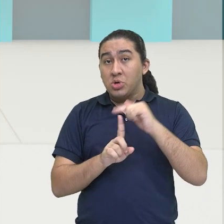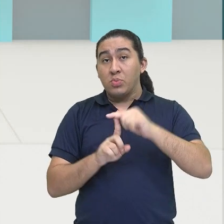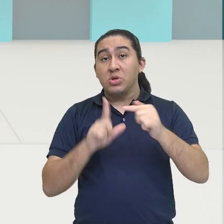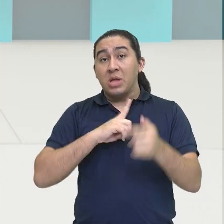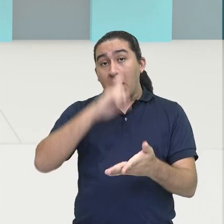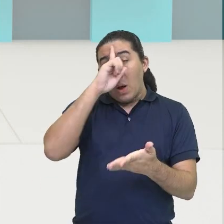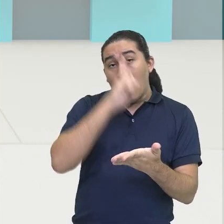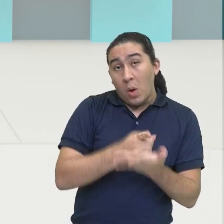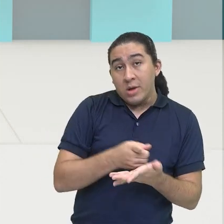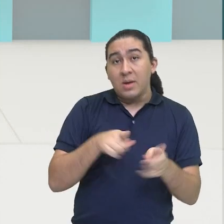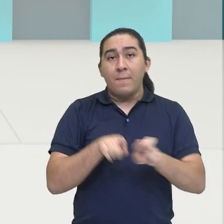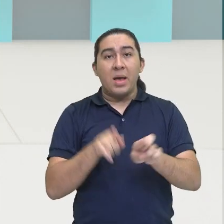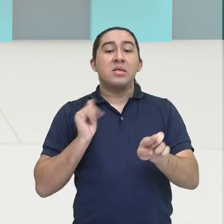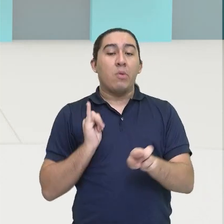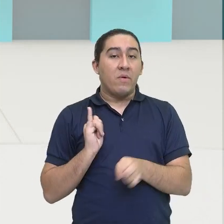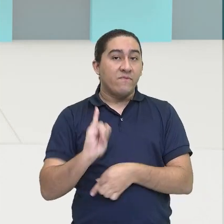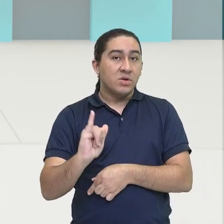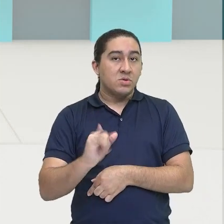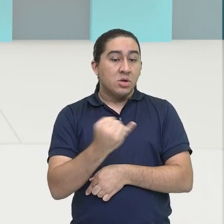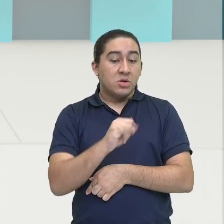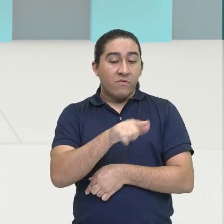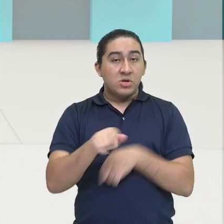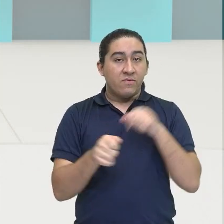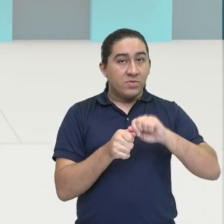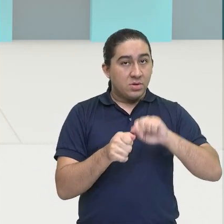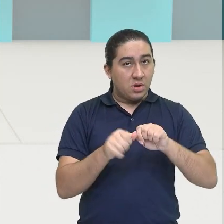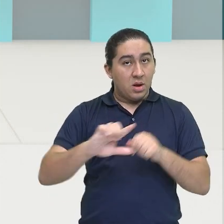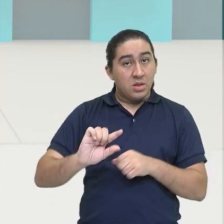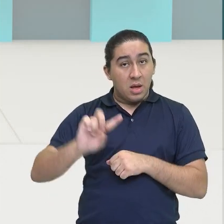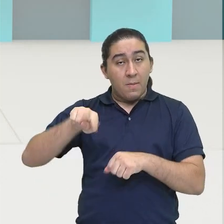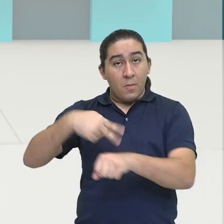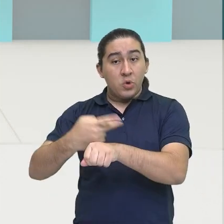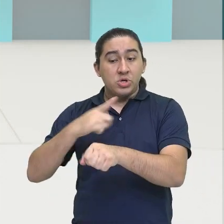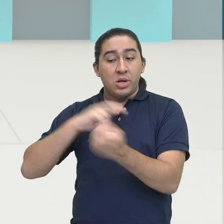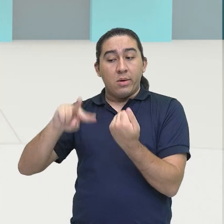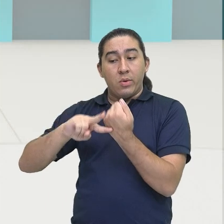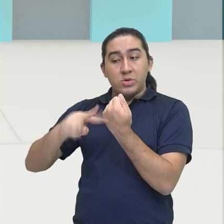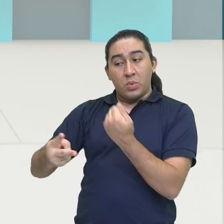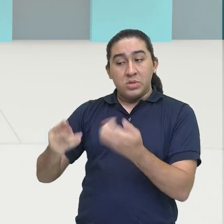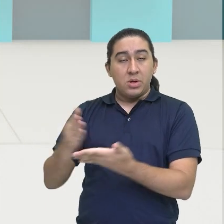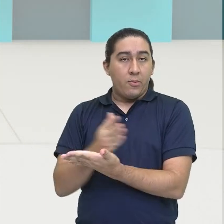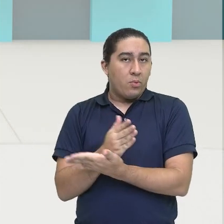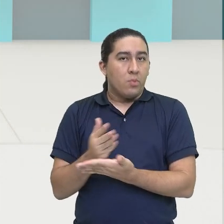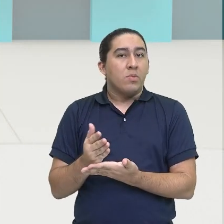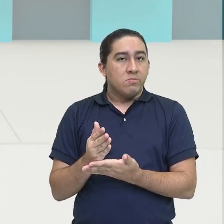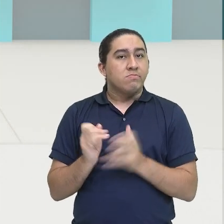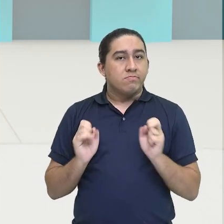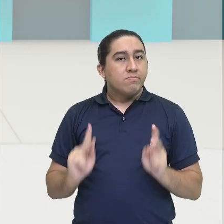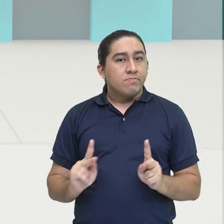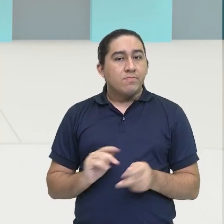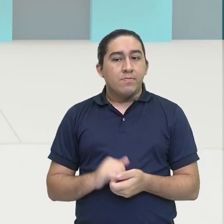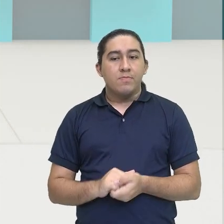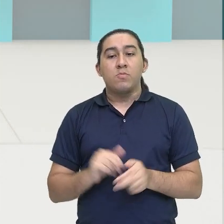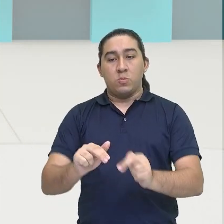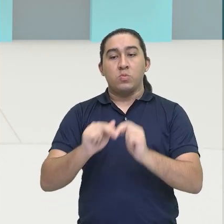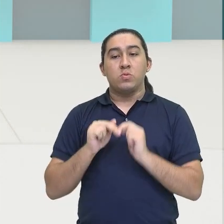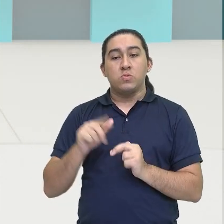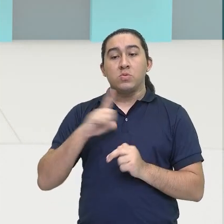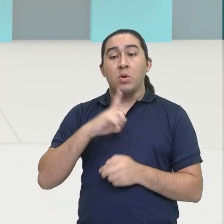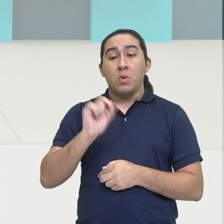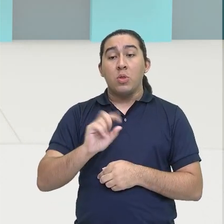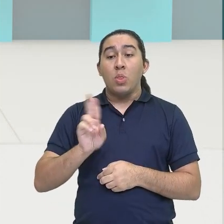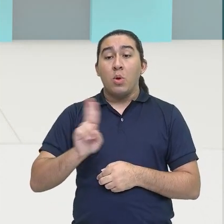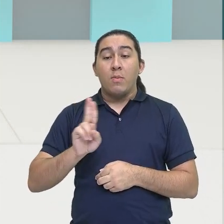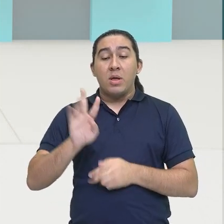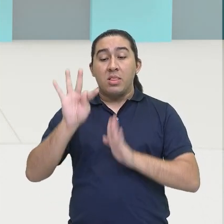mas também eles dizem, olha, se você fizer isso, você vai ter a seguinte consequência, ok? Por esse motivo que eles se